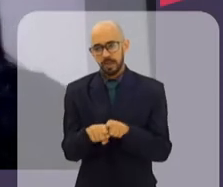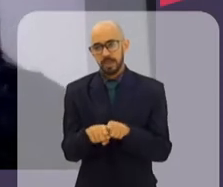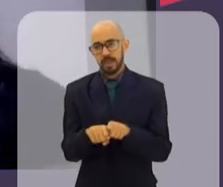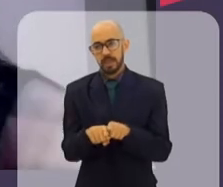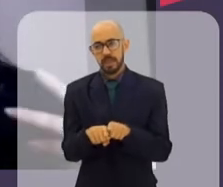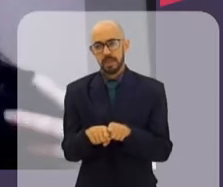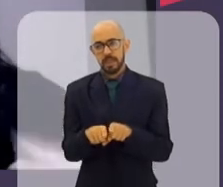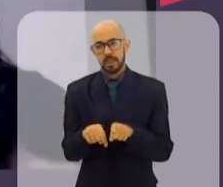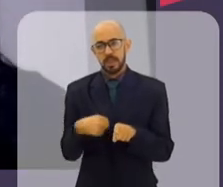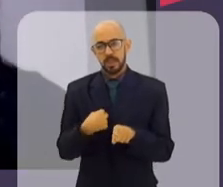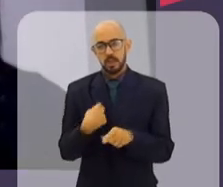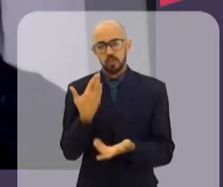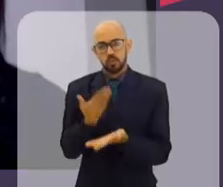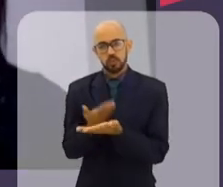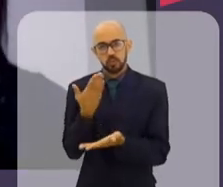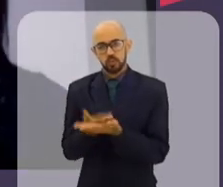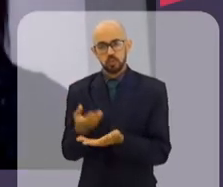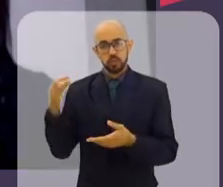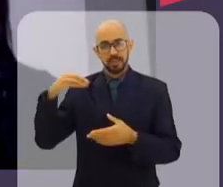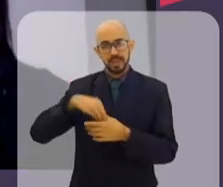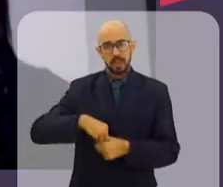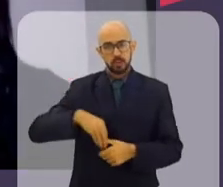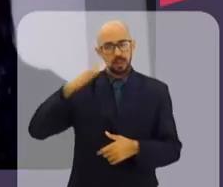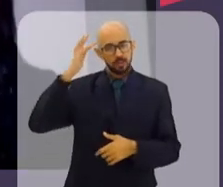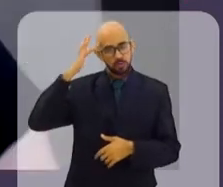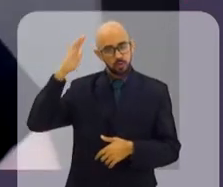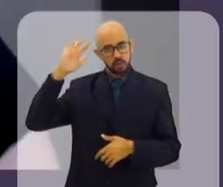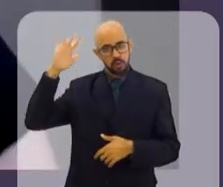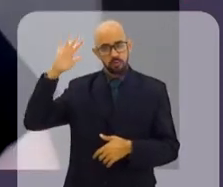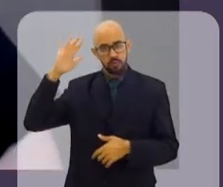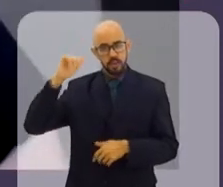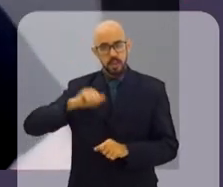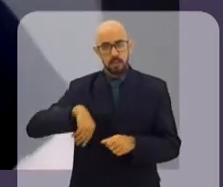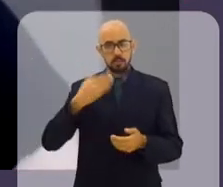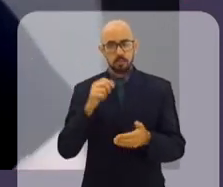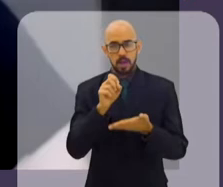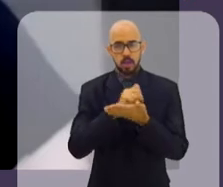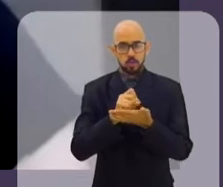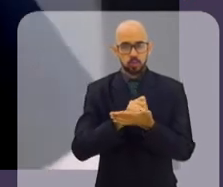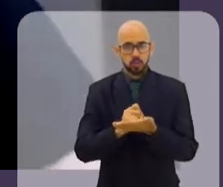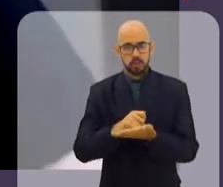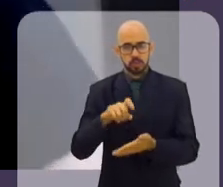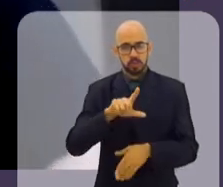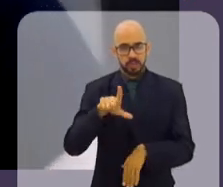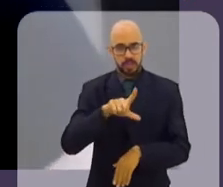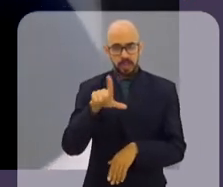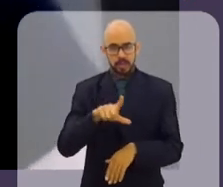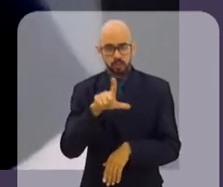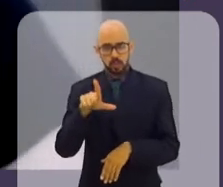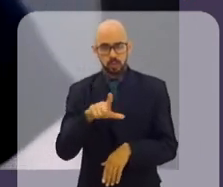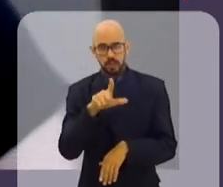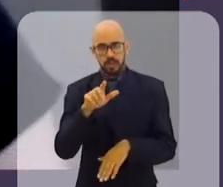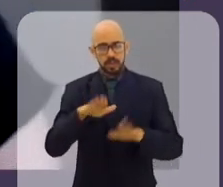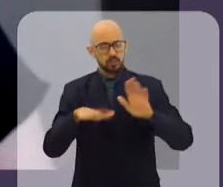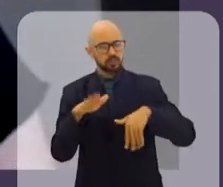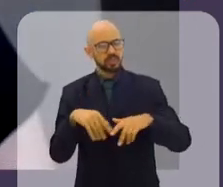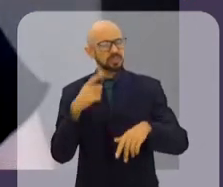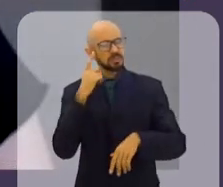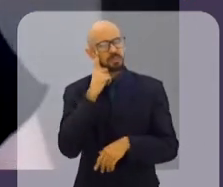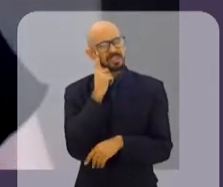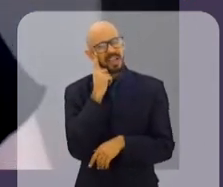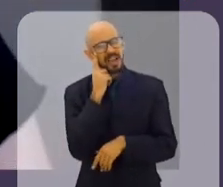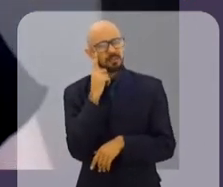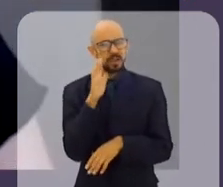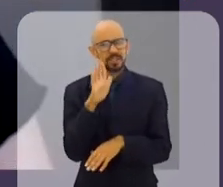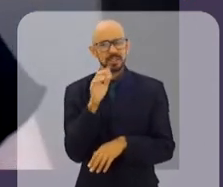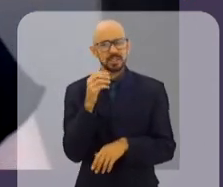Não, eu estudo dentro da filosofia uma autora de literatura, que é a Maria Firmina dos Reis, e aí muita gente fica, ah, mas